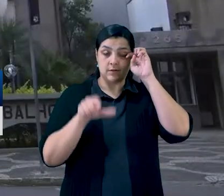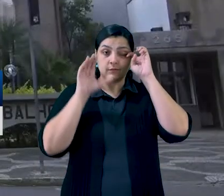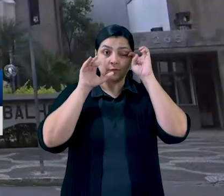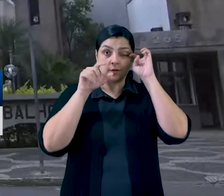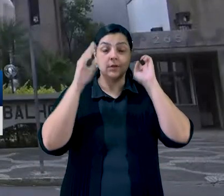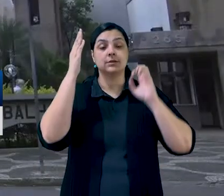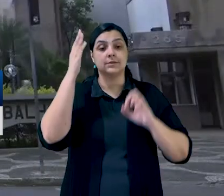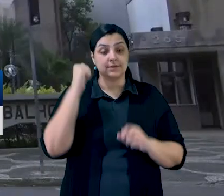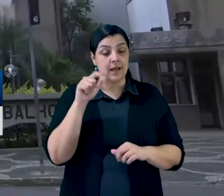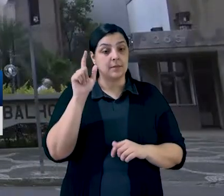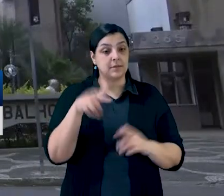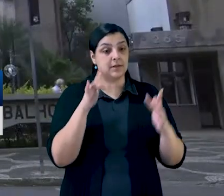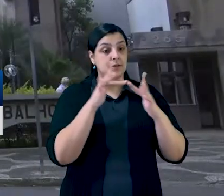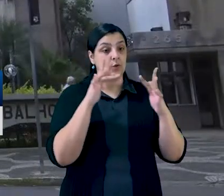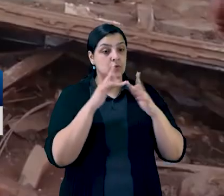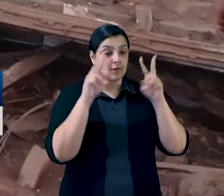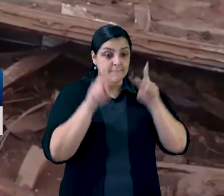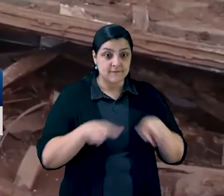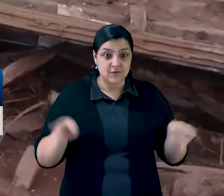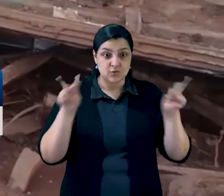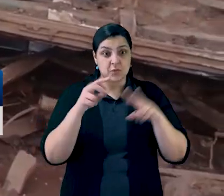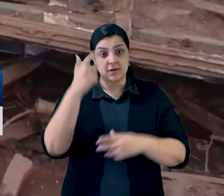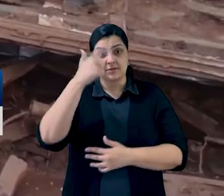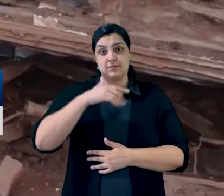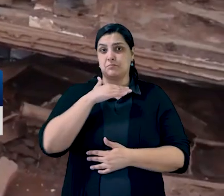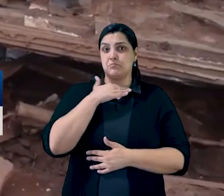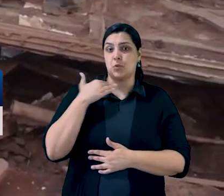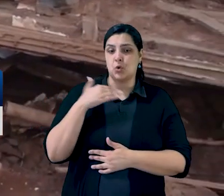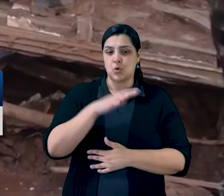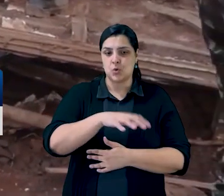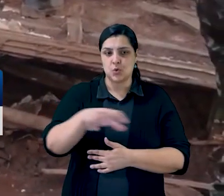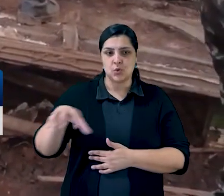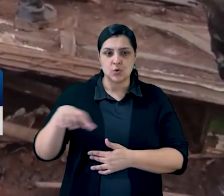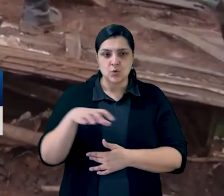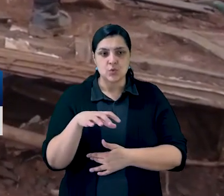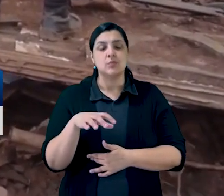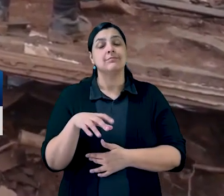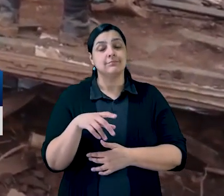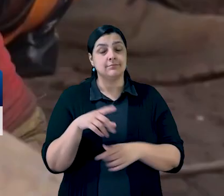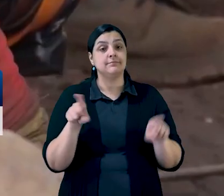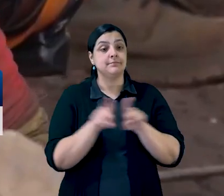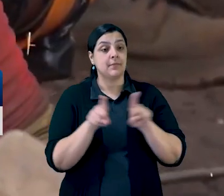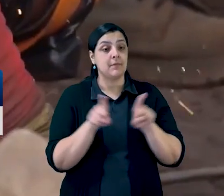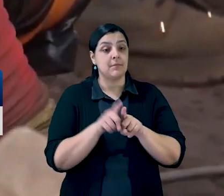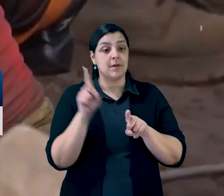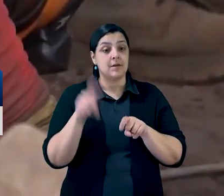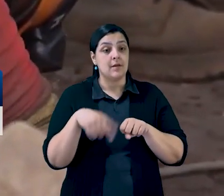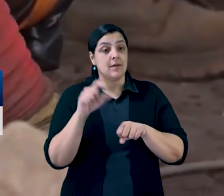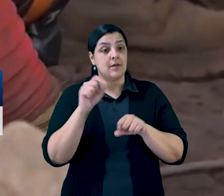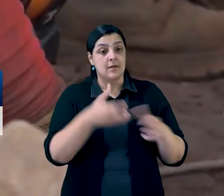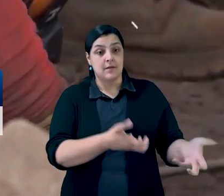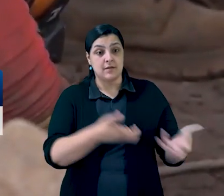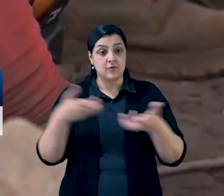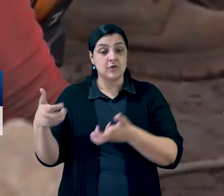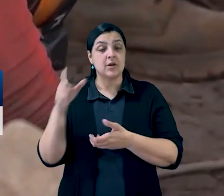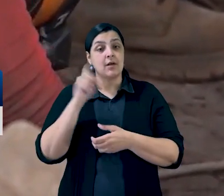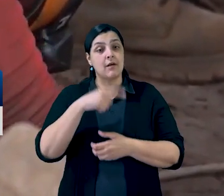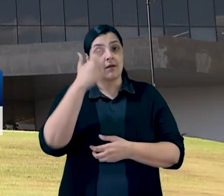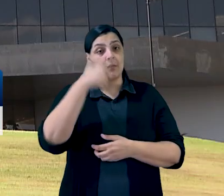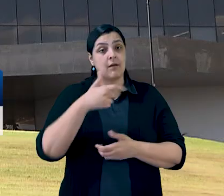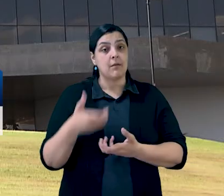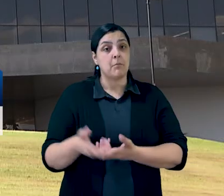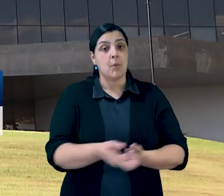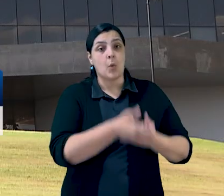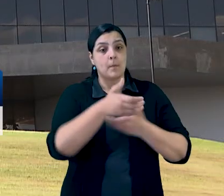que o trabalhador sabia que teria contato visual com restos mortais, mas que a tarefa de removê-los era do Corpo de